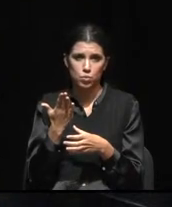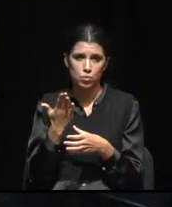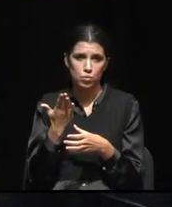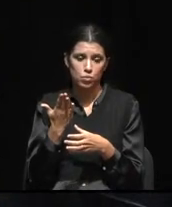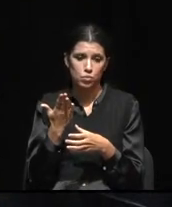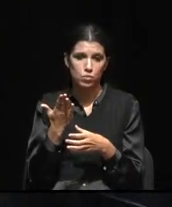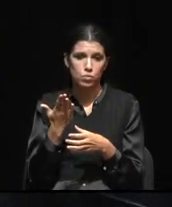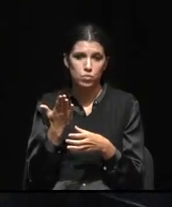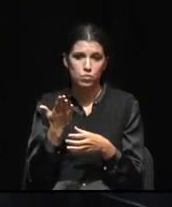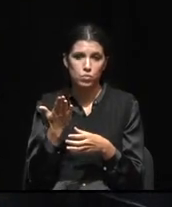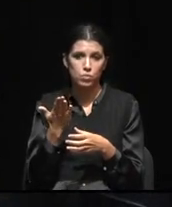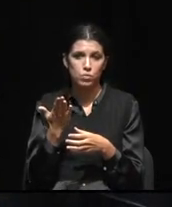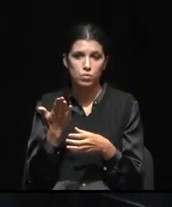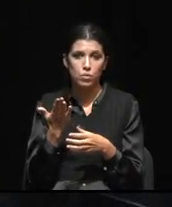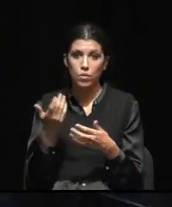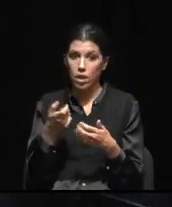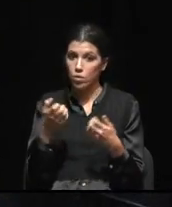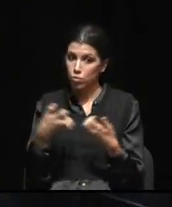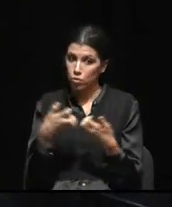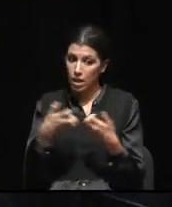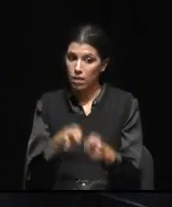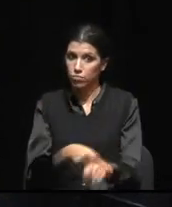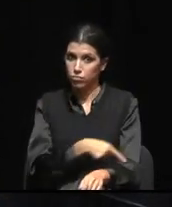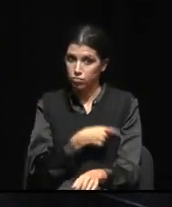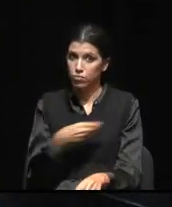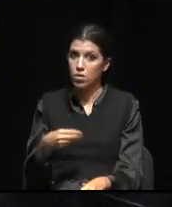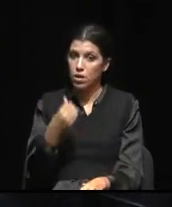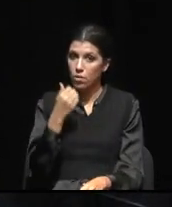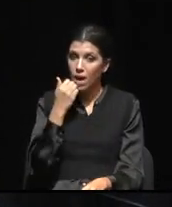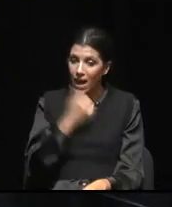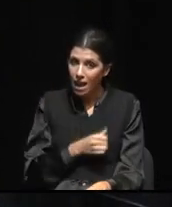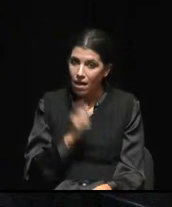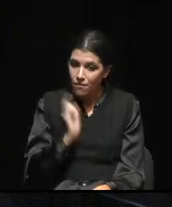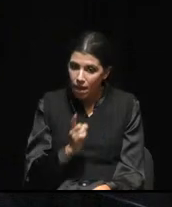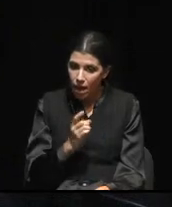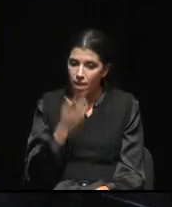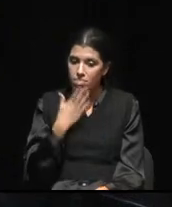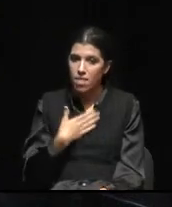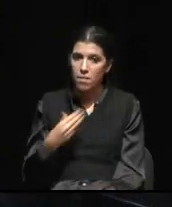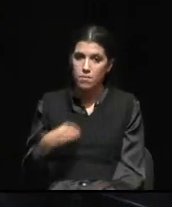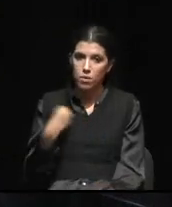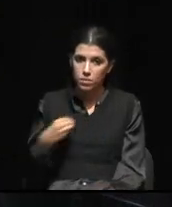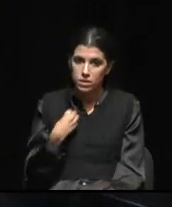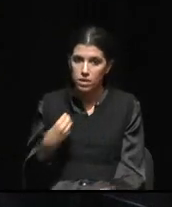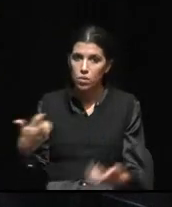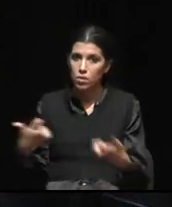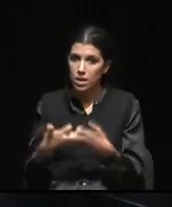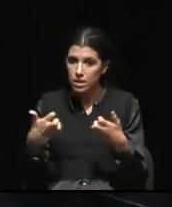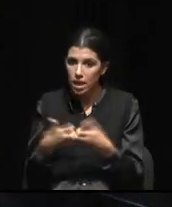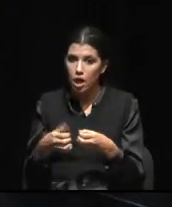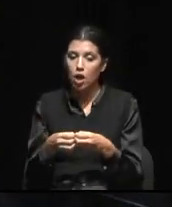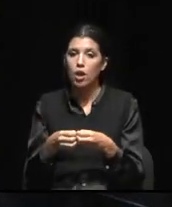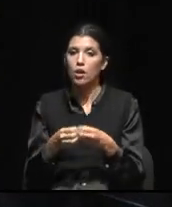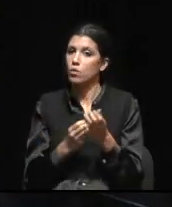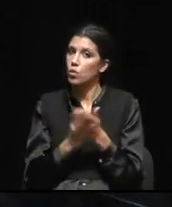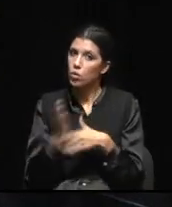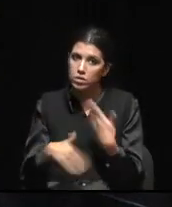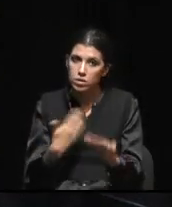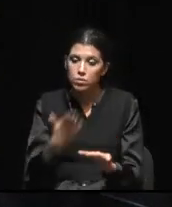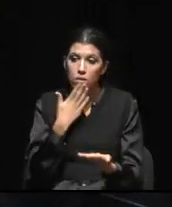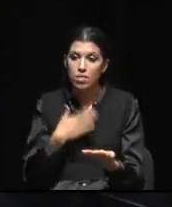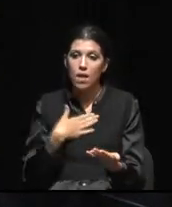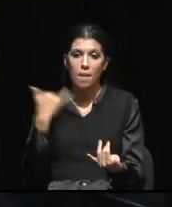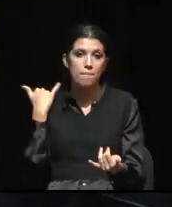conflitos internacionais a continuação da política de instigação e prolongamento da confrontação e da guerra que leva ao